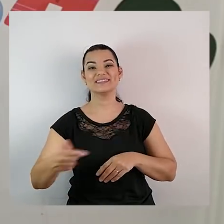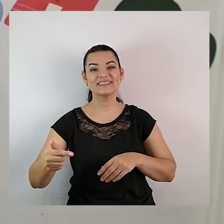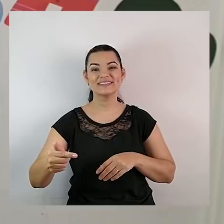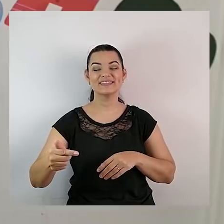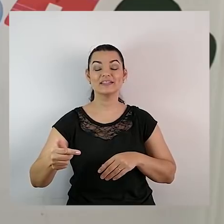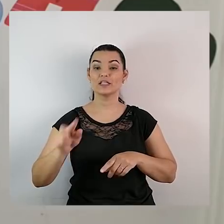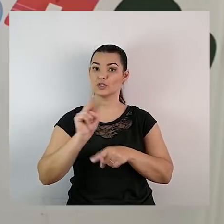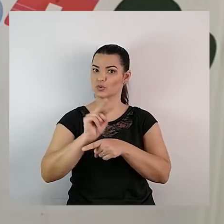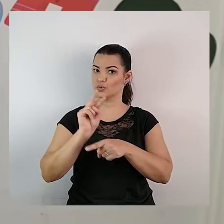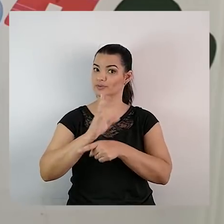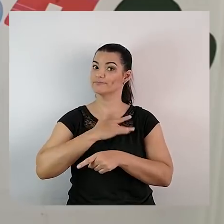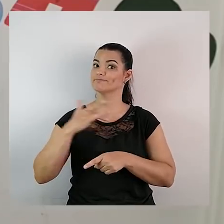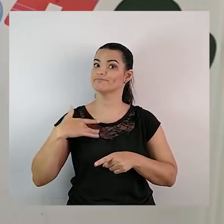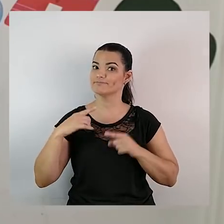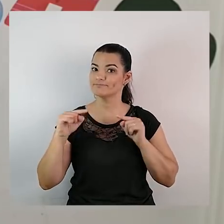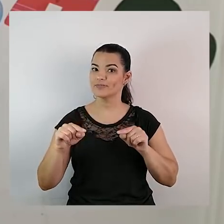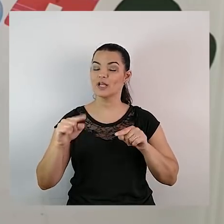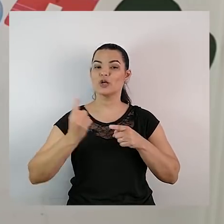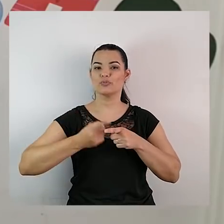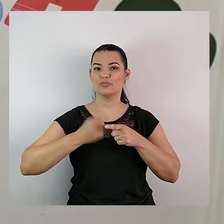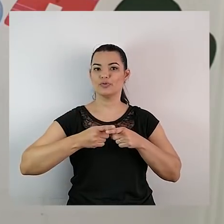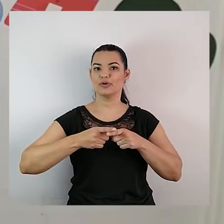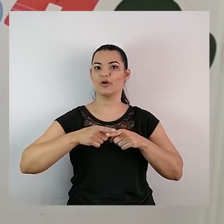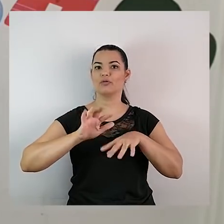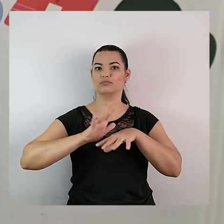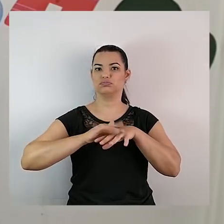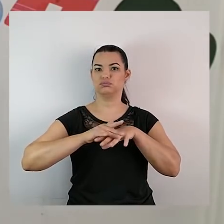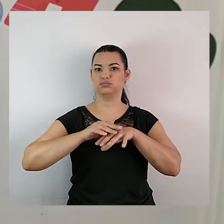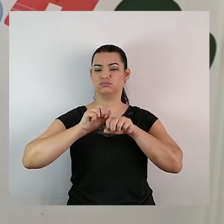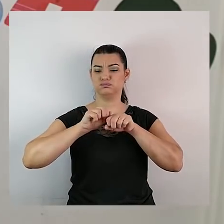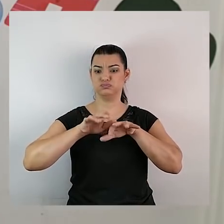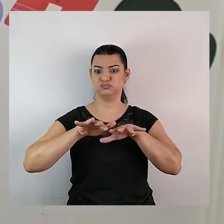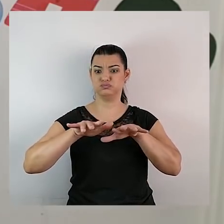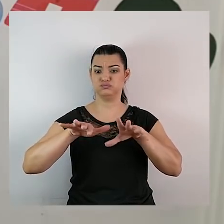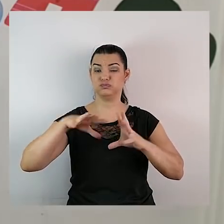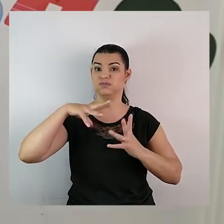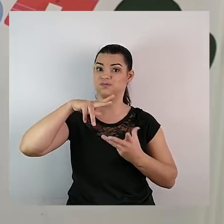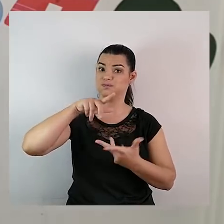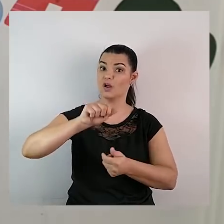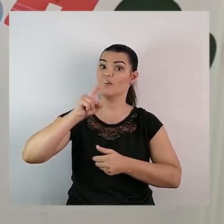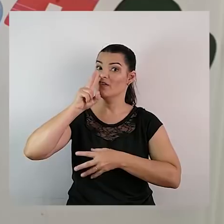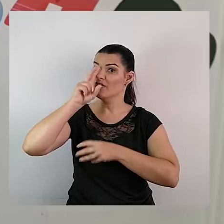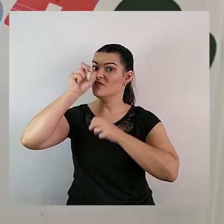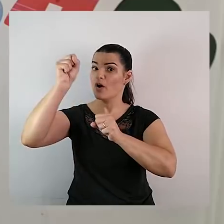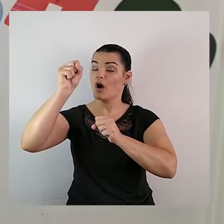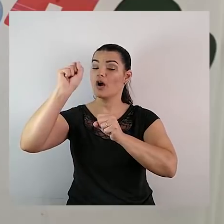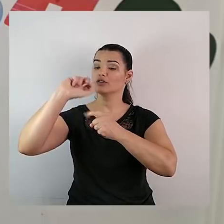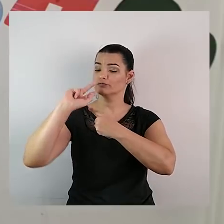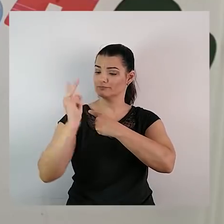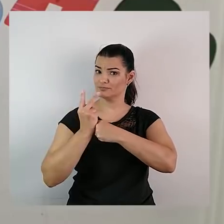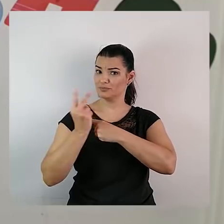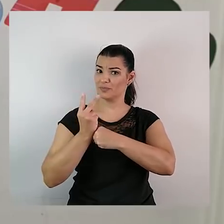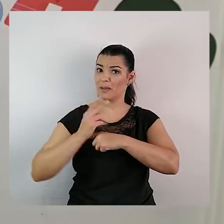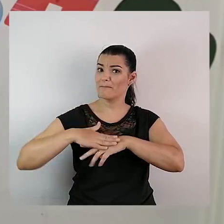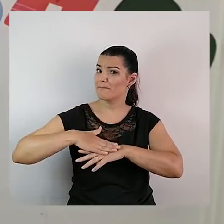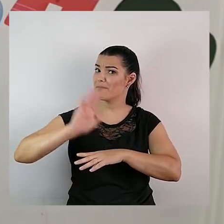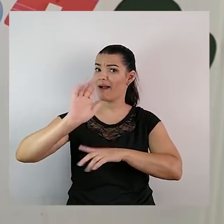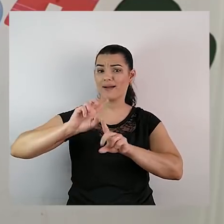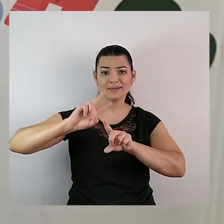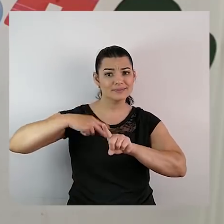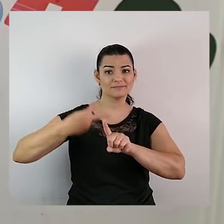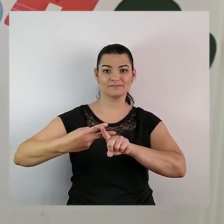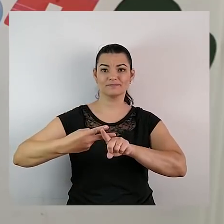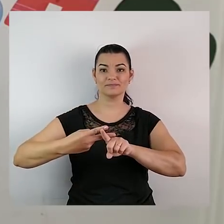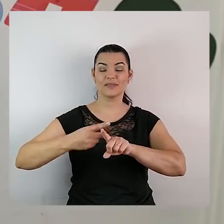de semana. Se cuidem, porque a pandemia está muito forte. Precisamos nos proteger mais do que